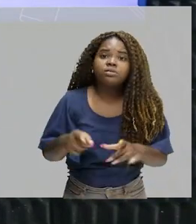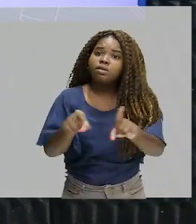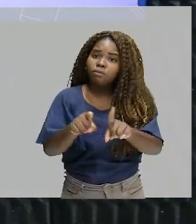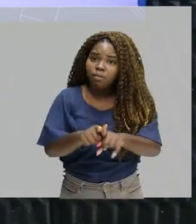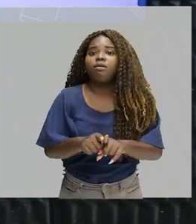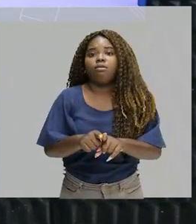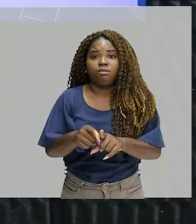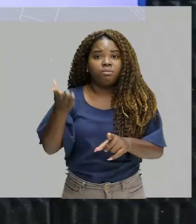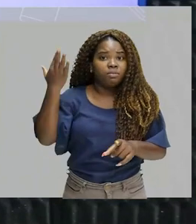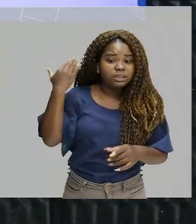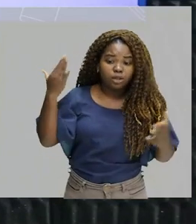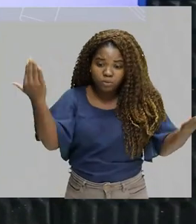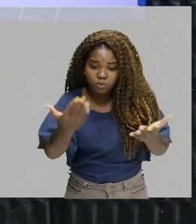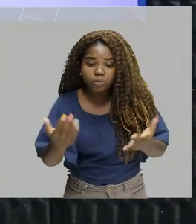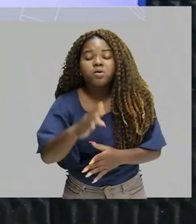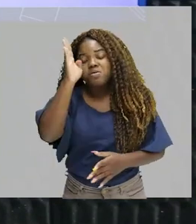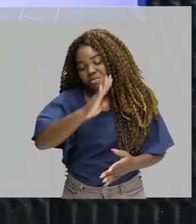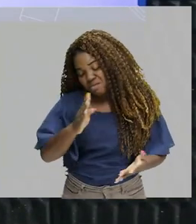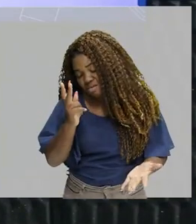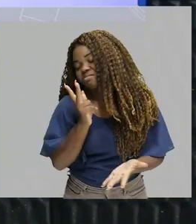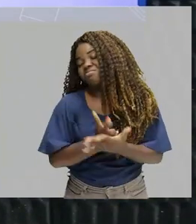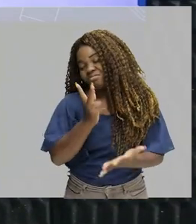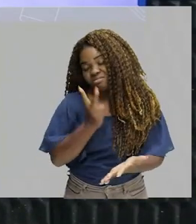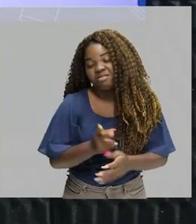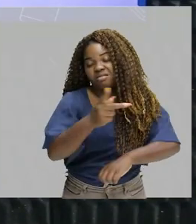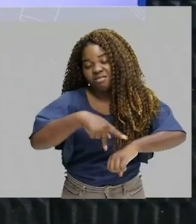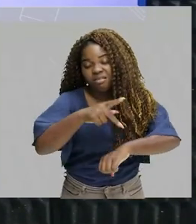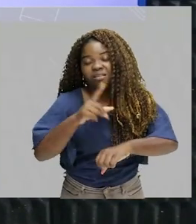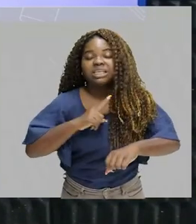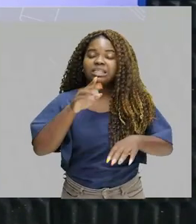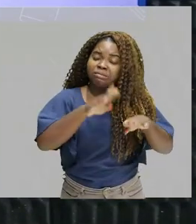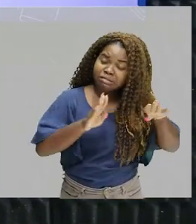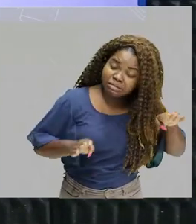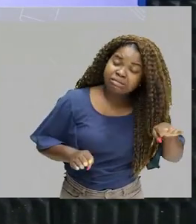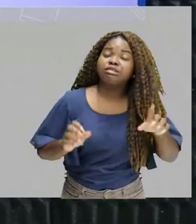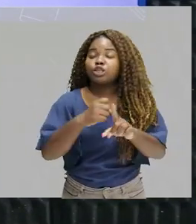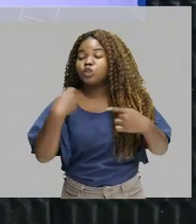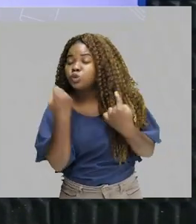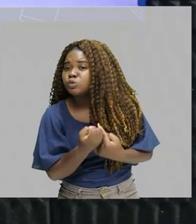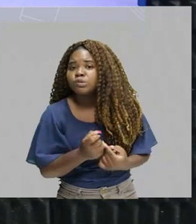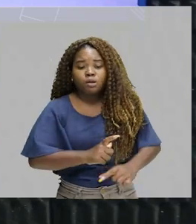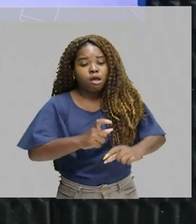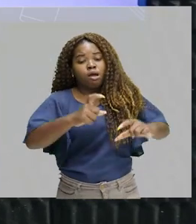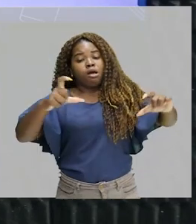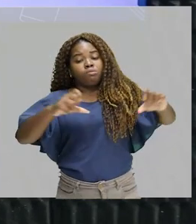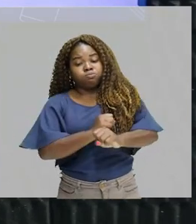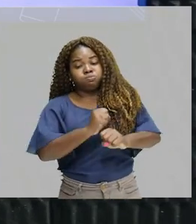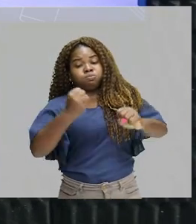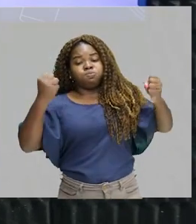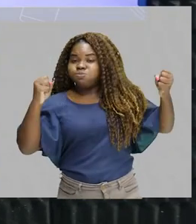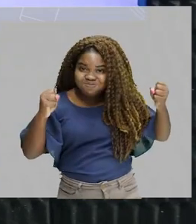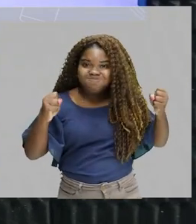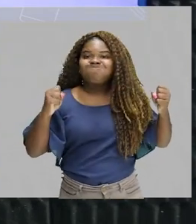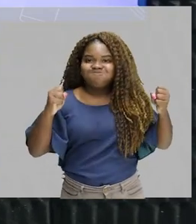Brasil sempre foi um país que teve uma desigualdade social muito grande uma concentração de renda muito